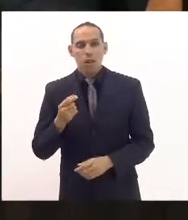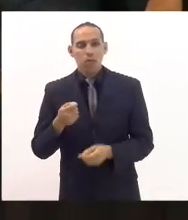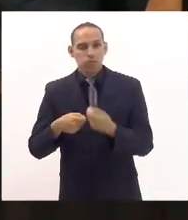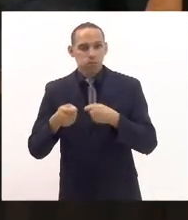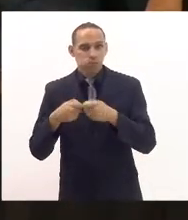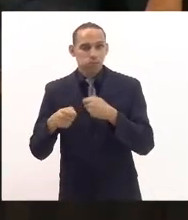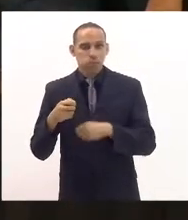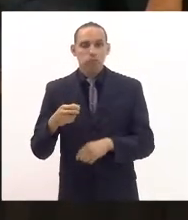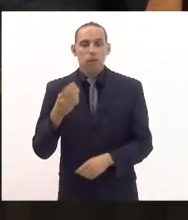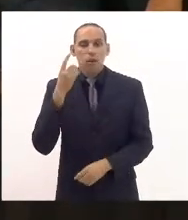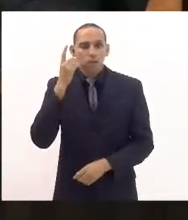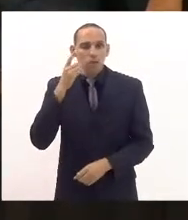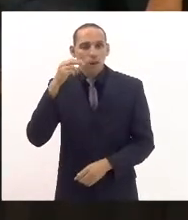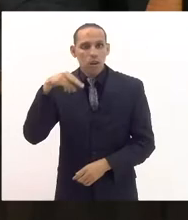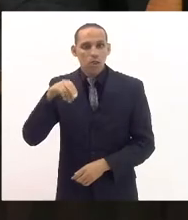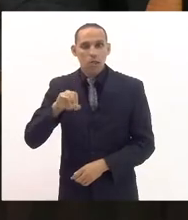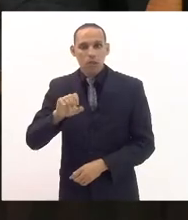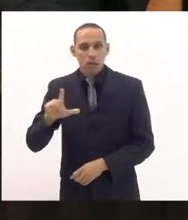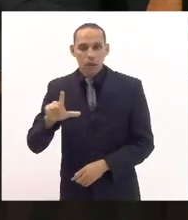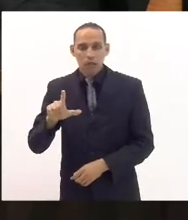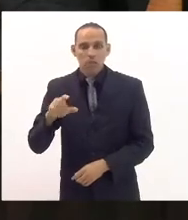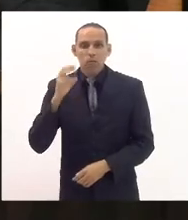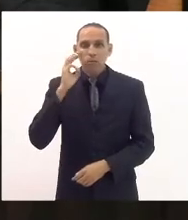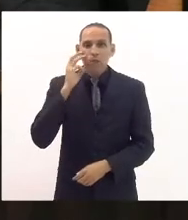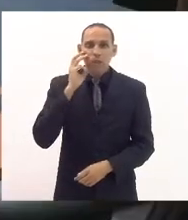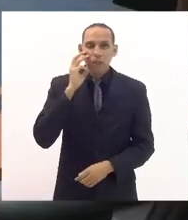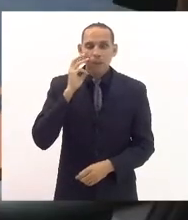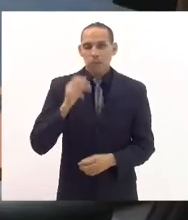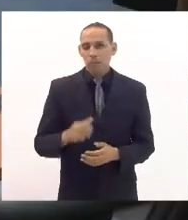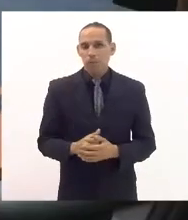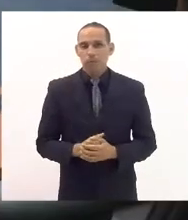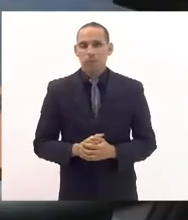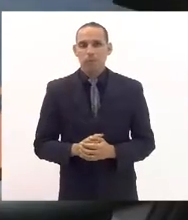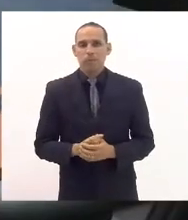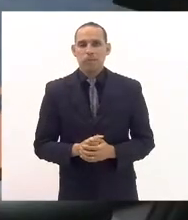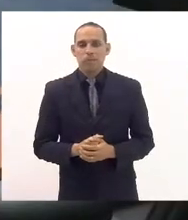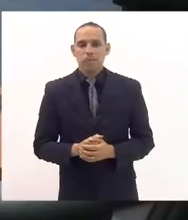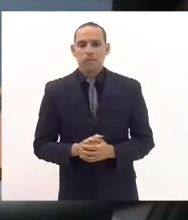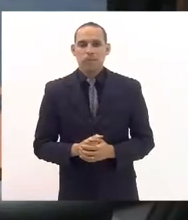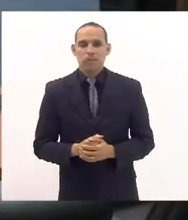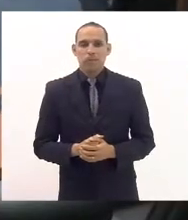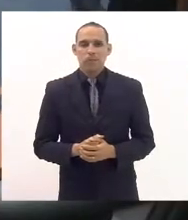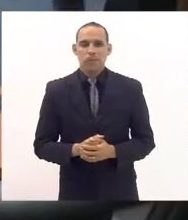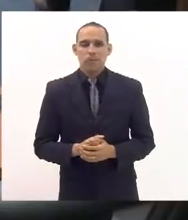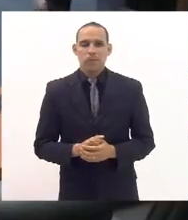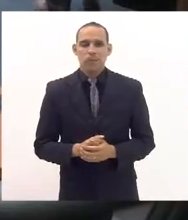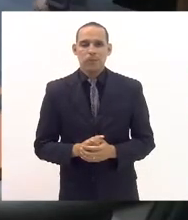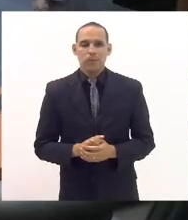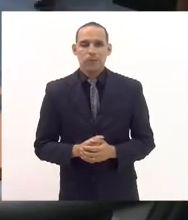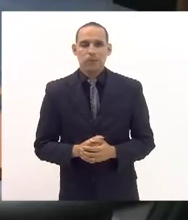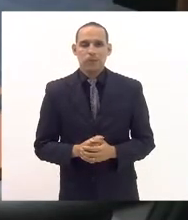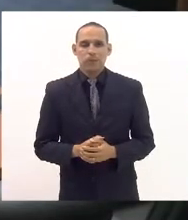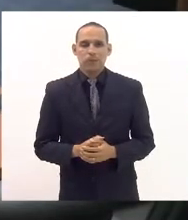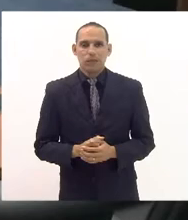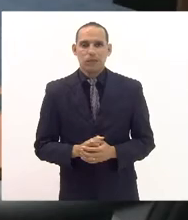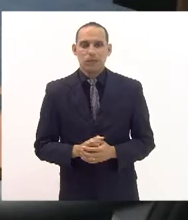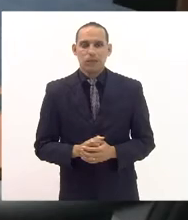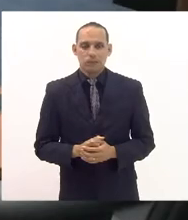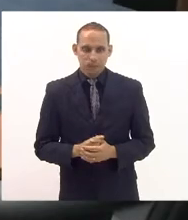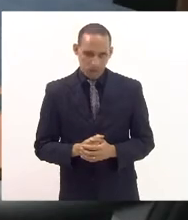Carvalho Deputado Manoel de Carvalho Deputado waldeck Carneiro Ah tá